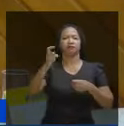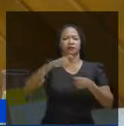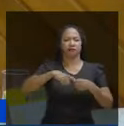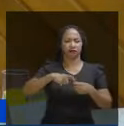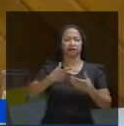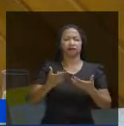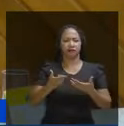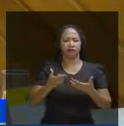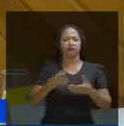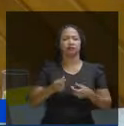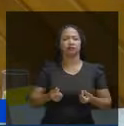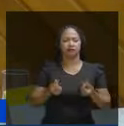valores